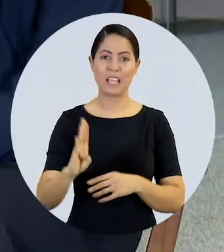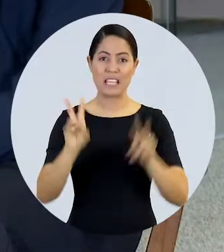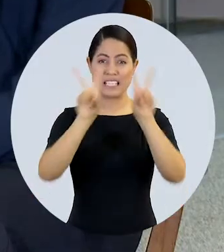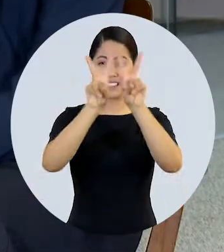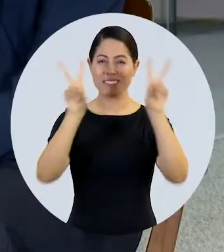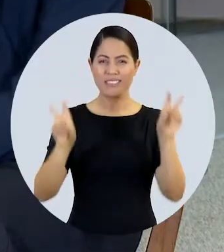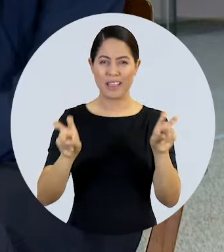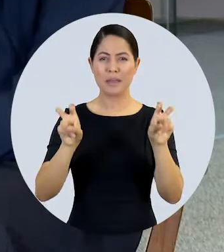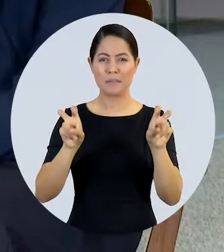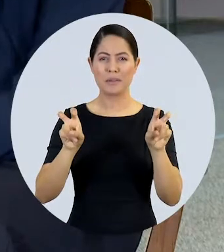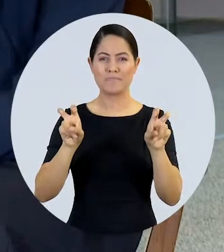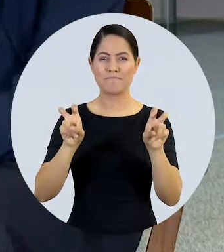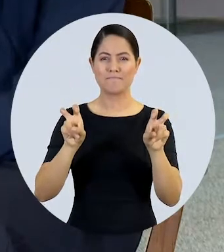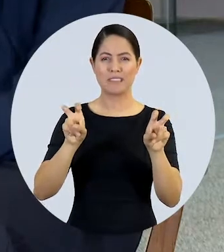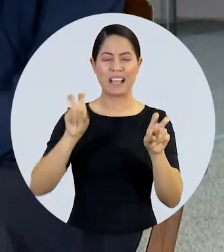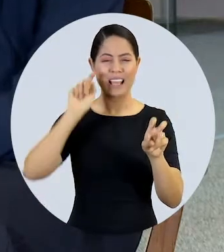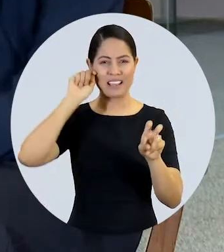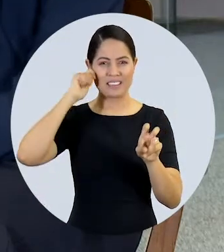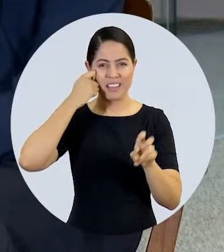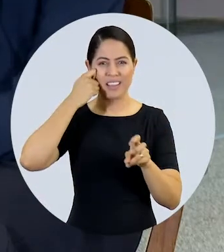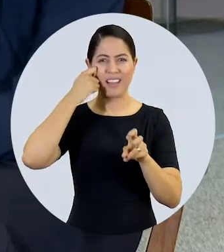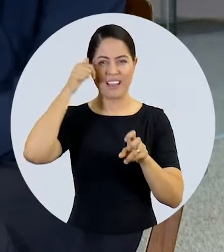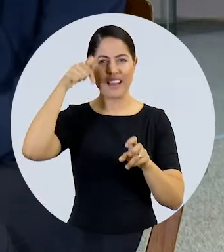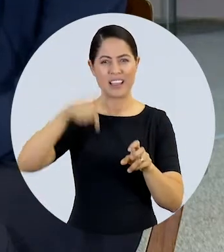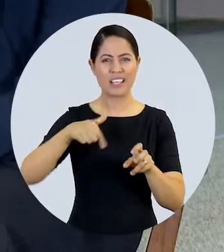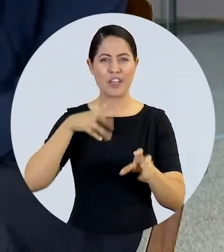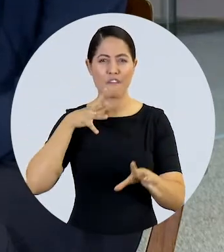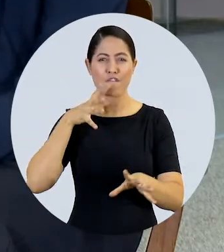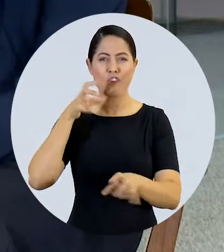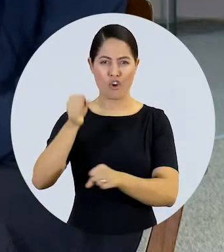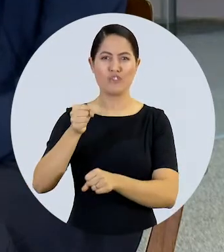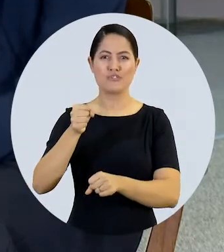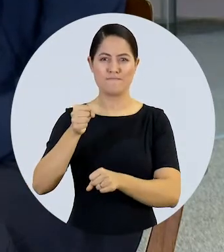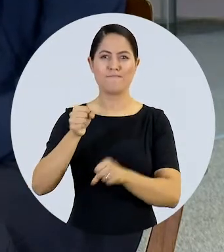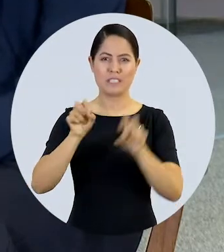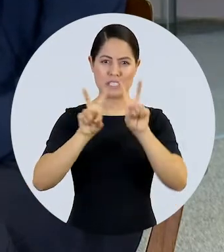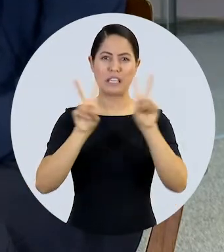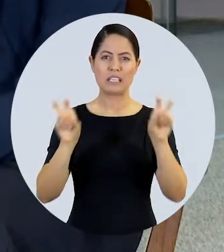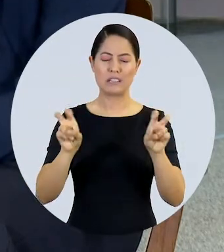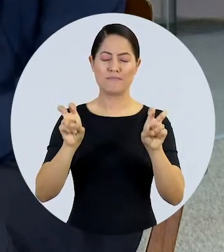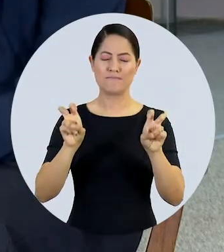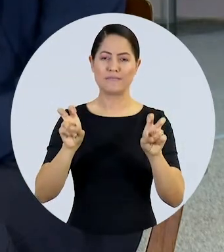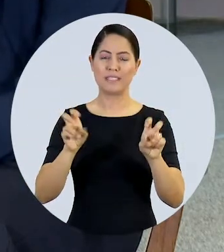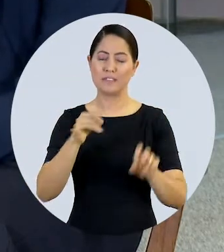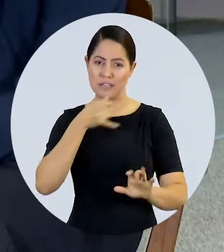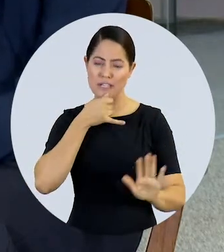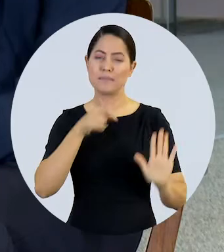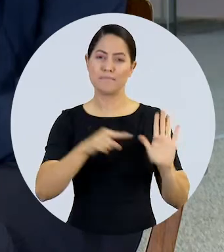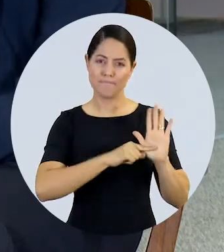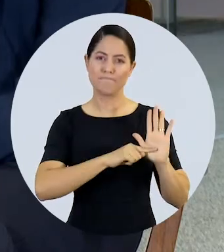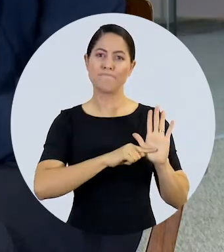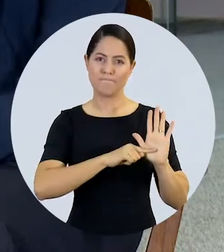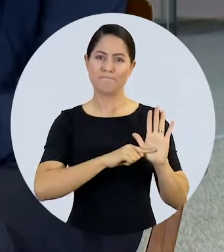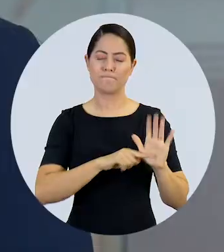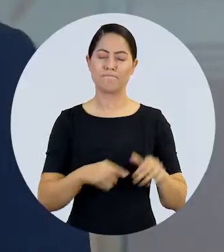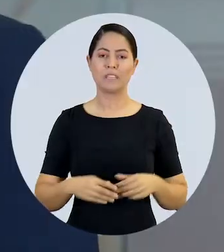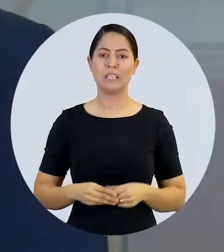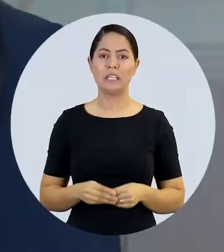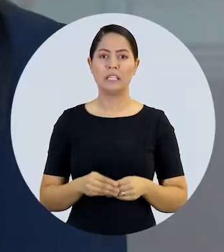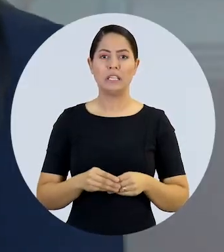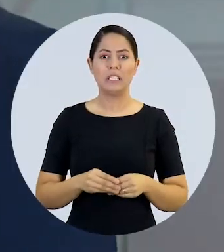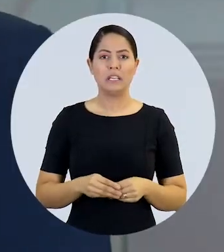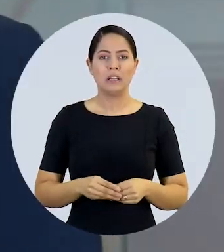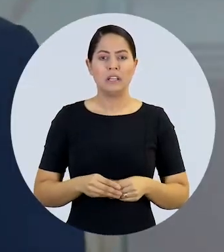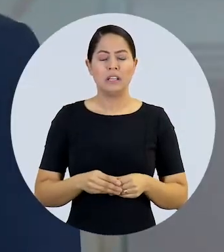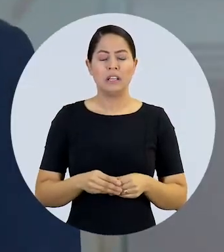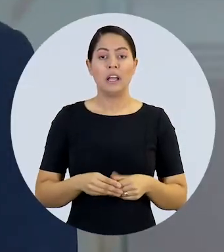ela é muito forte aqui no Brasil, negativamente falando. Doutora